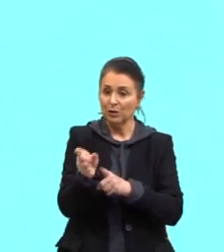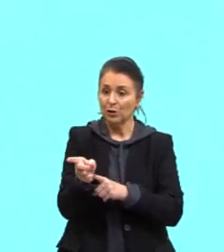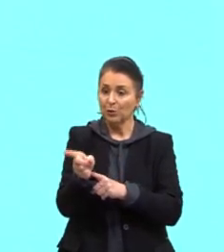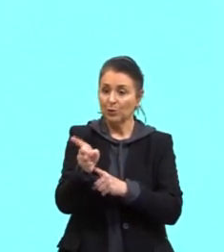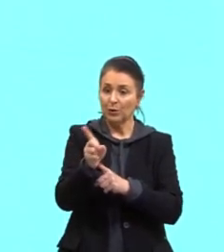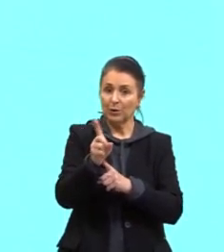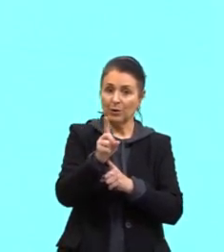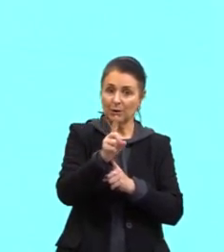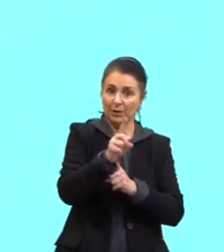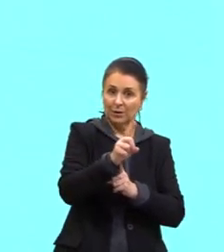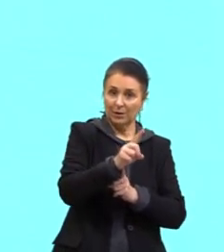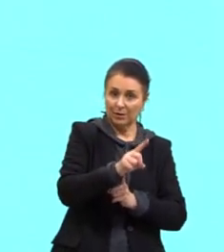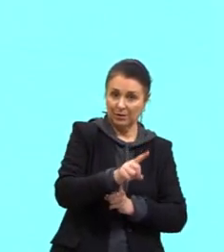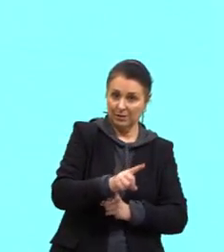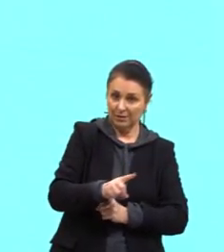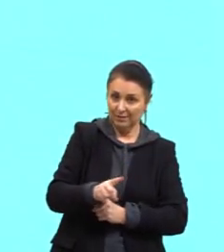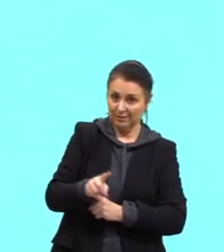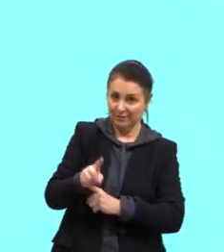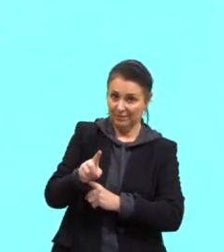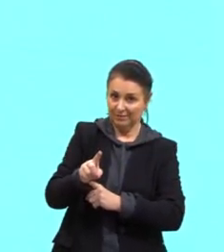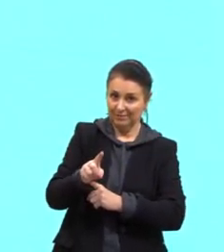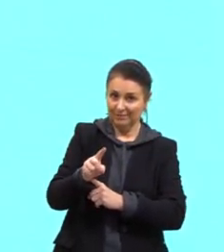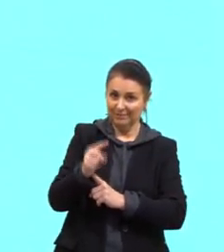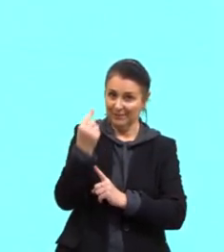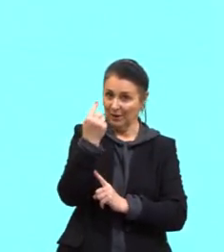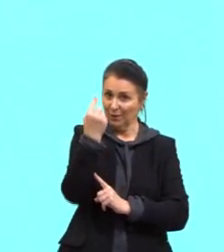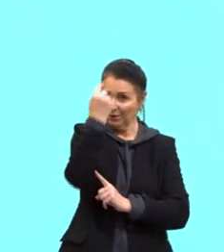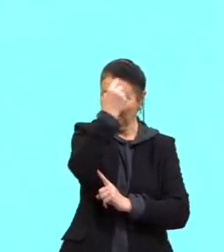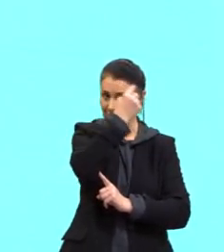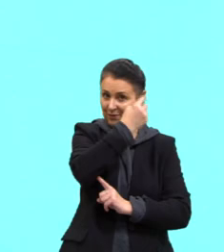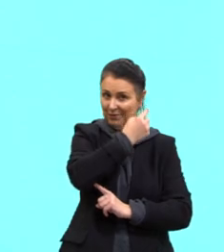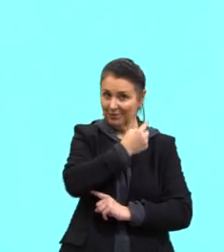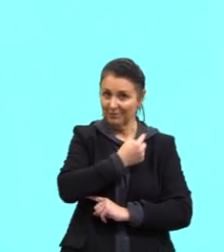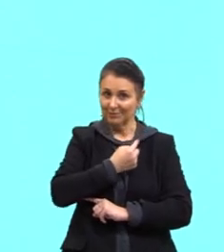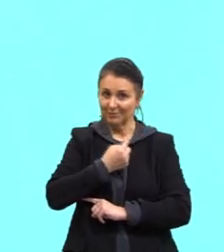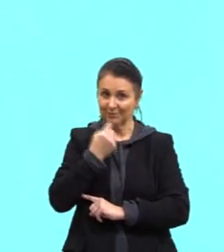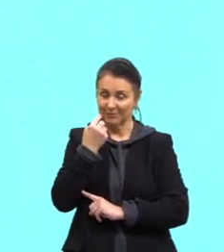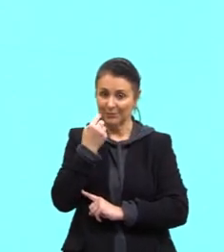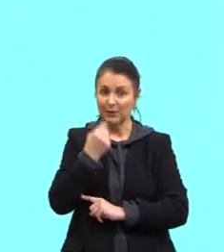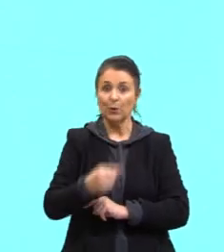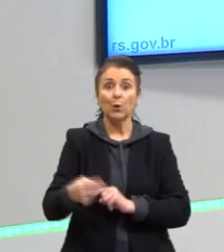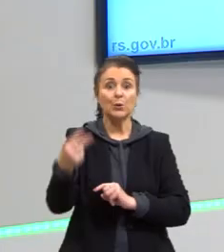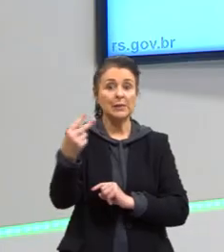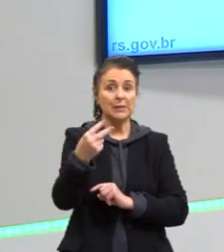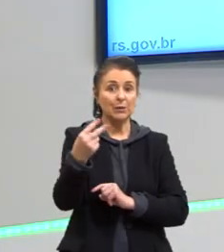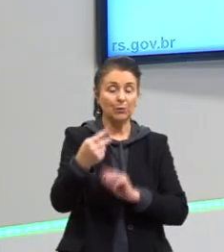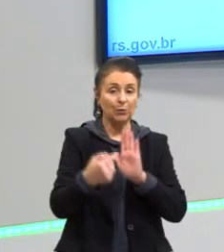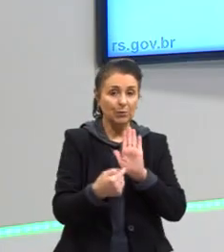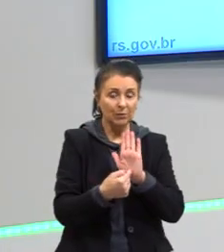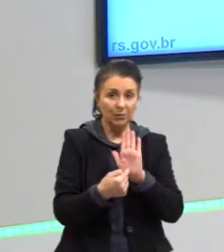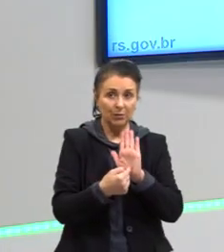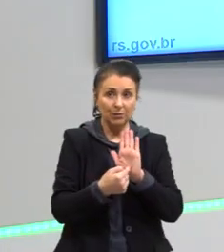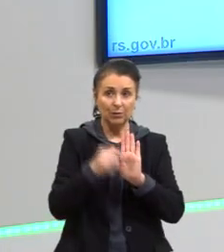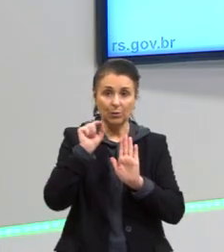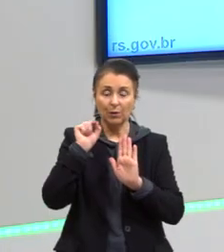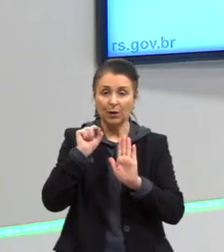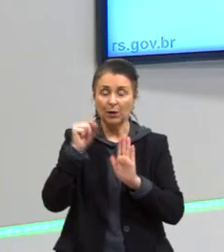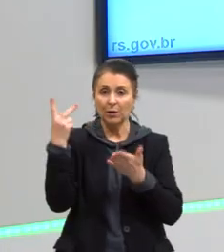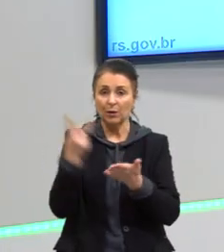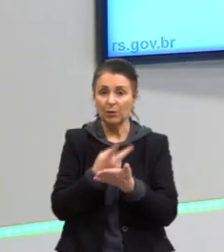gente então a esse. Aqui em específico agora eu vou pegar um segundo ponto que que aconteceu